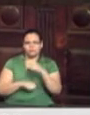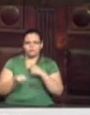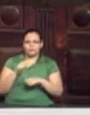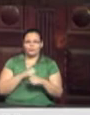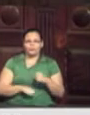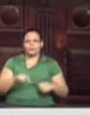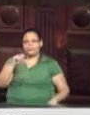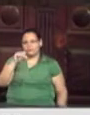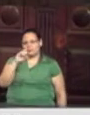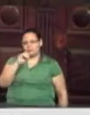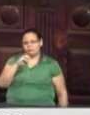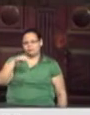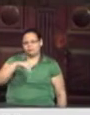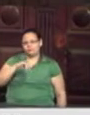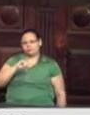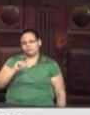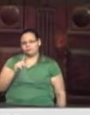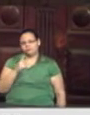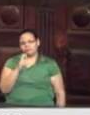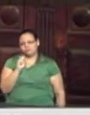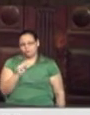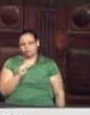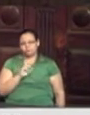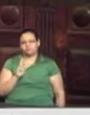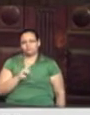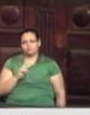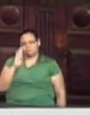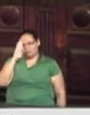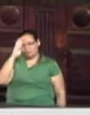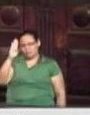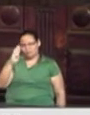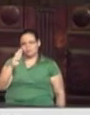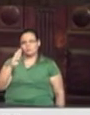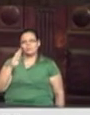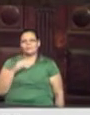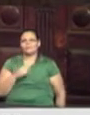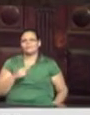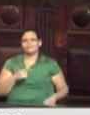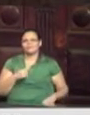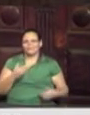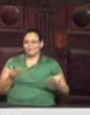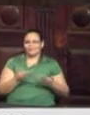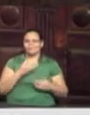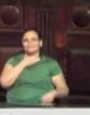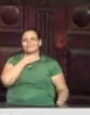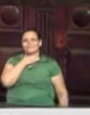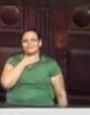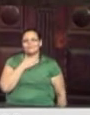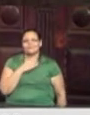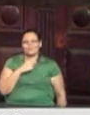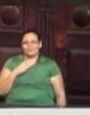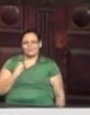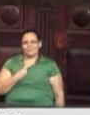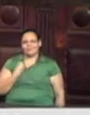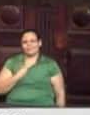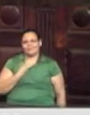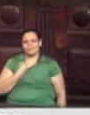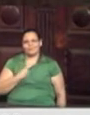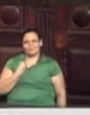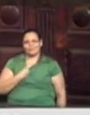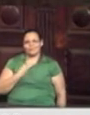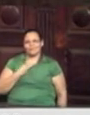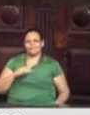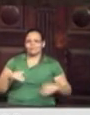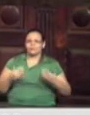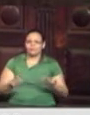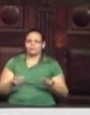90 milhões de reais, principalmente diante da grande crise que vive.